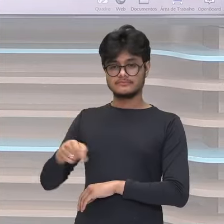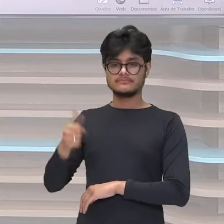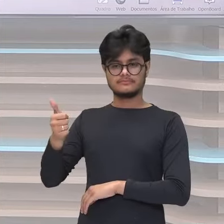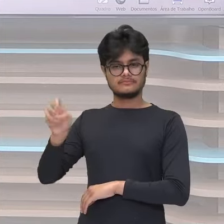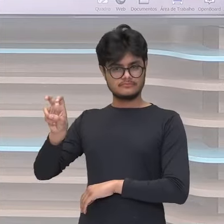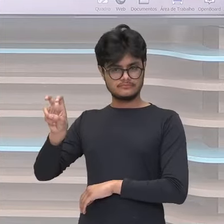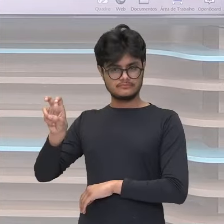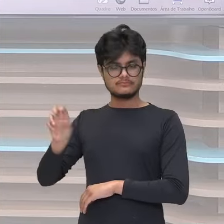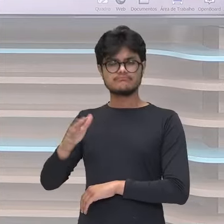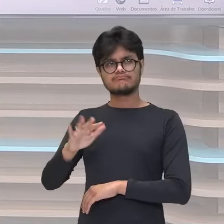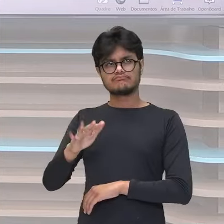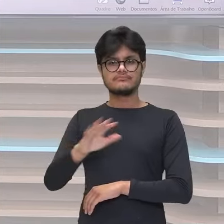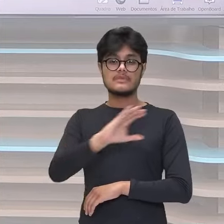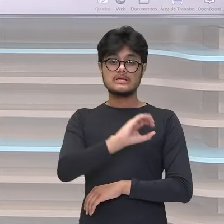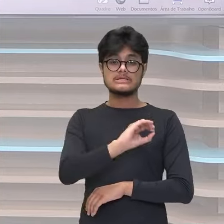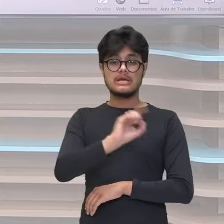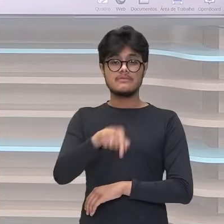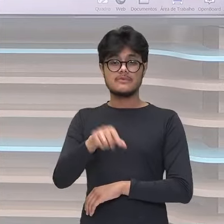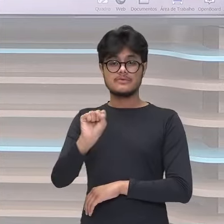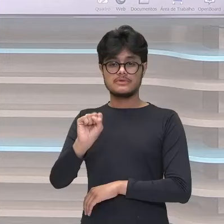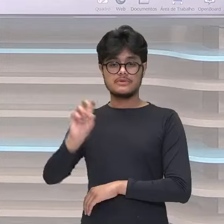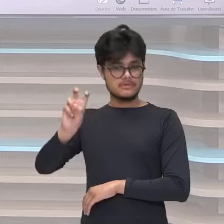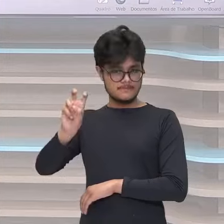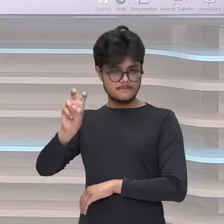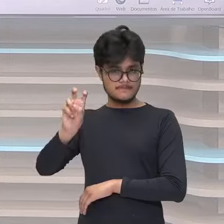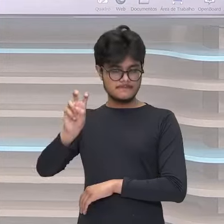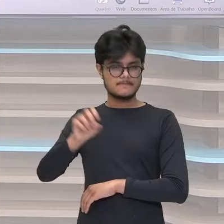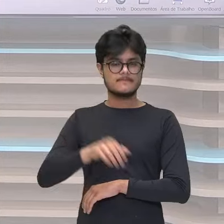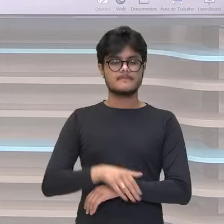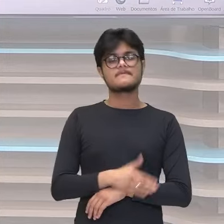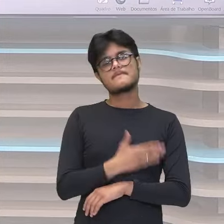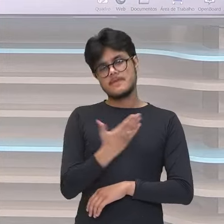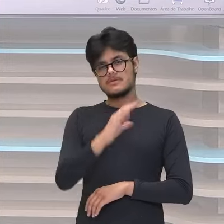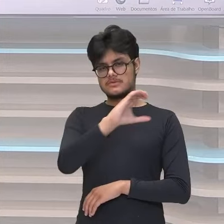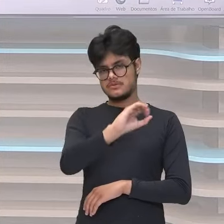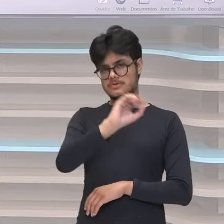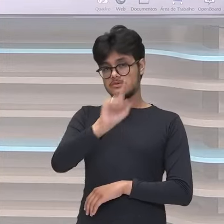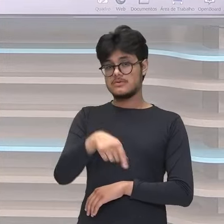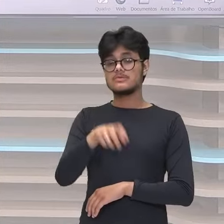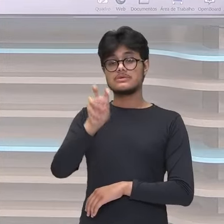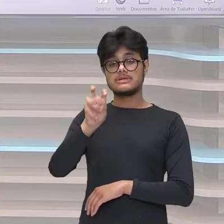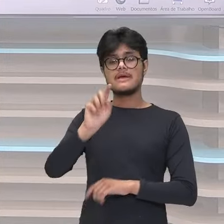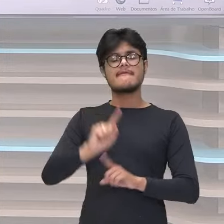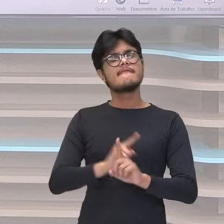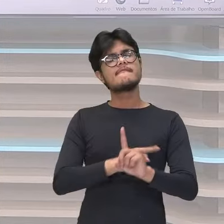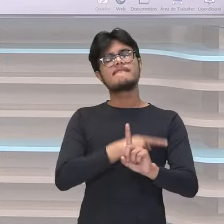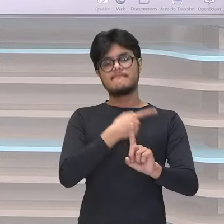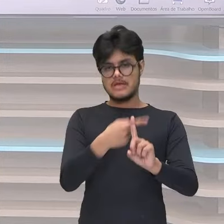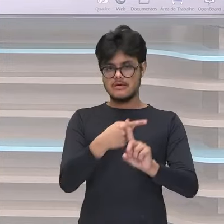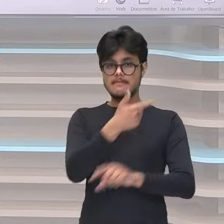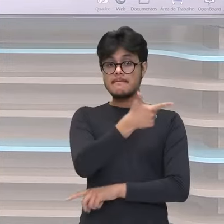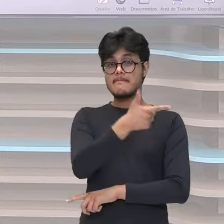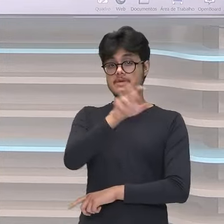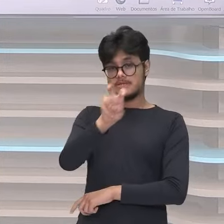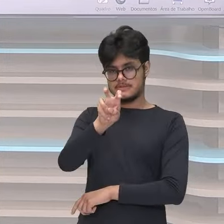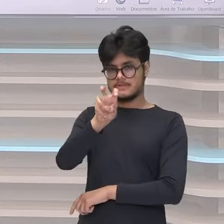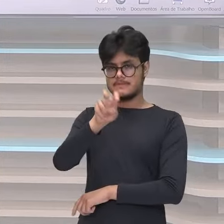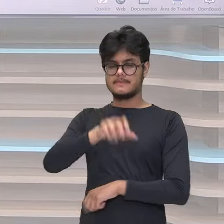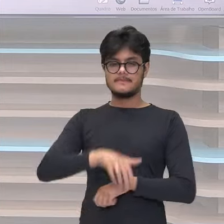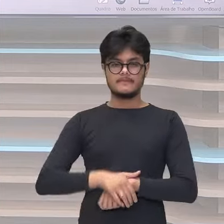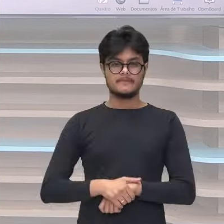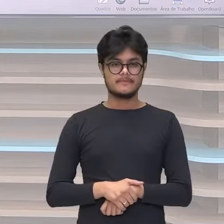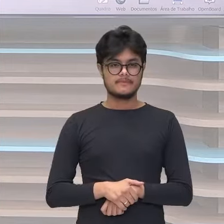0,15 vai dar 0,85. Ou seja, esse 0,85 vai ser o valor do